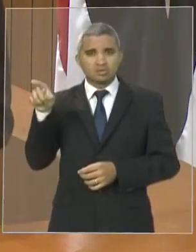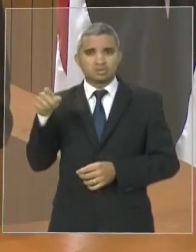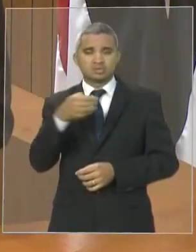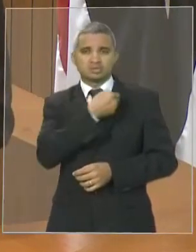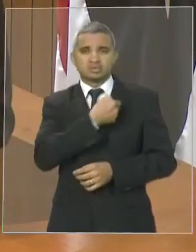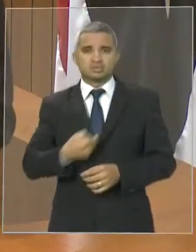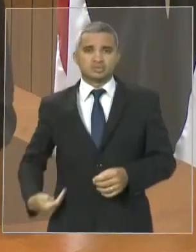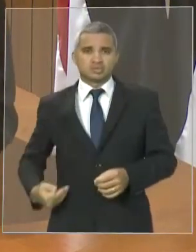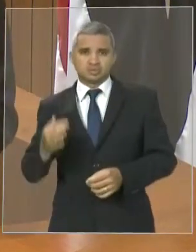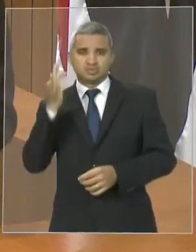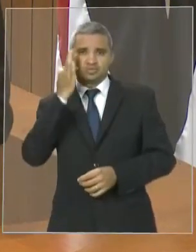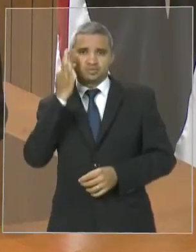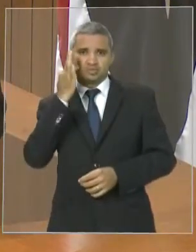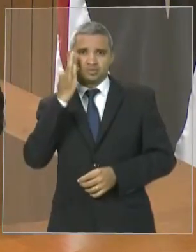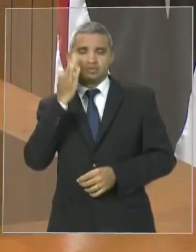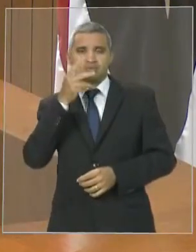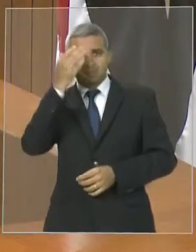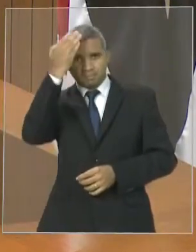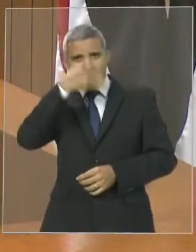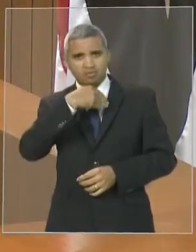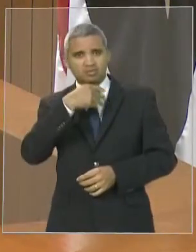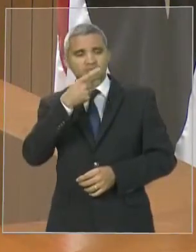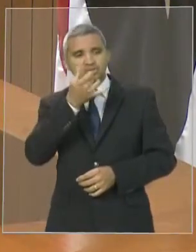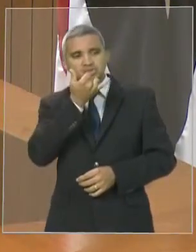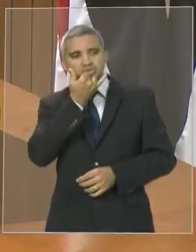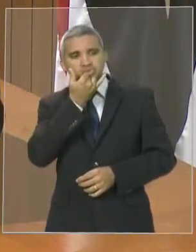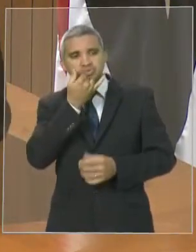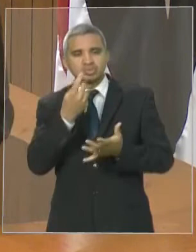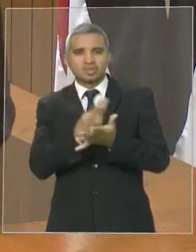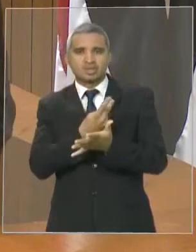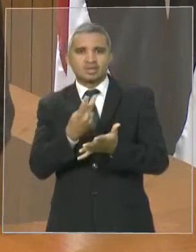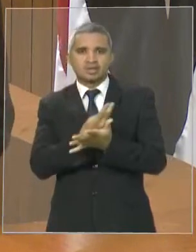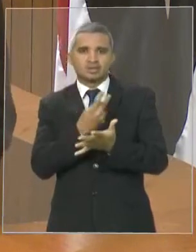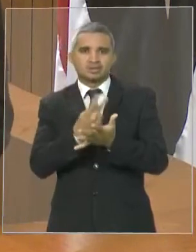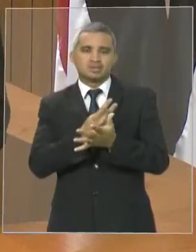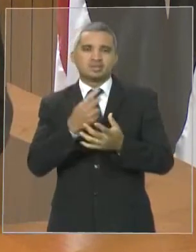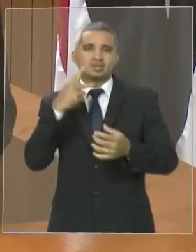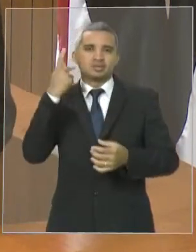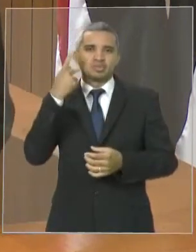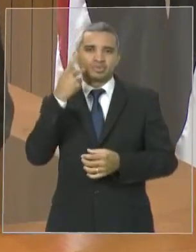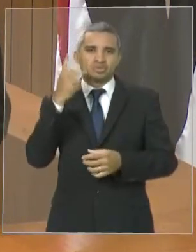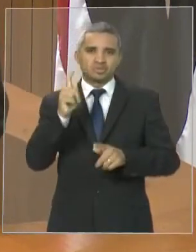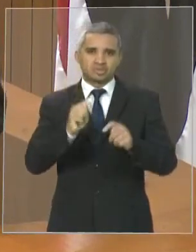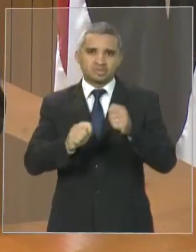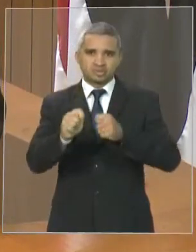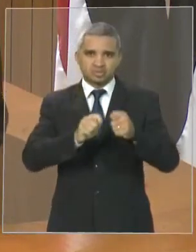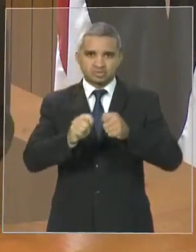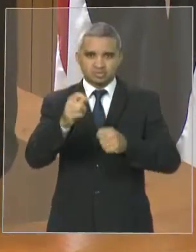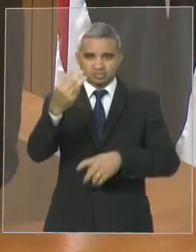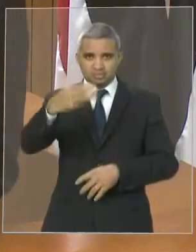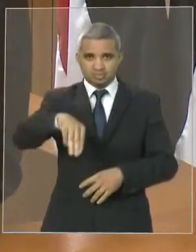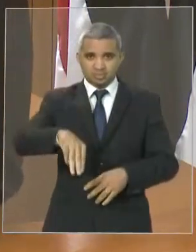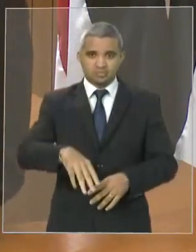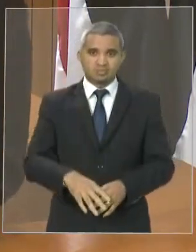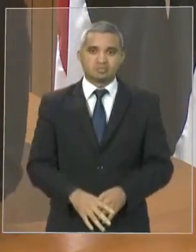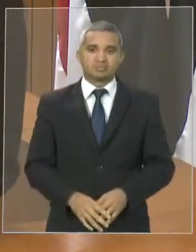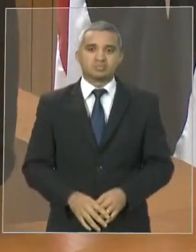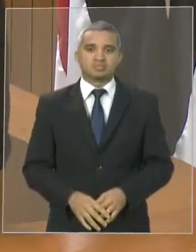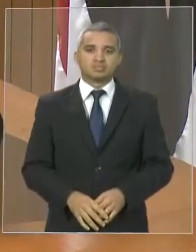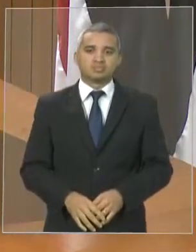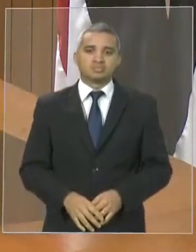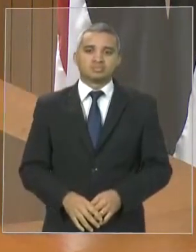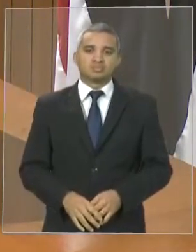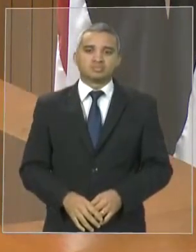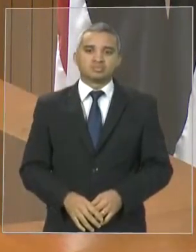do governo do Estado em relação à política econômica do Maranhão. E é por isso que o governador, depois de vigorar,